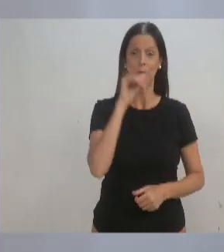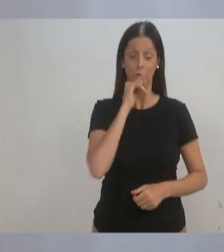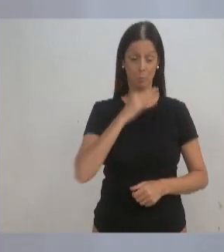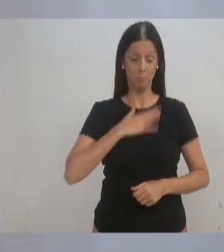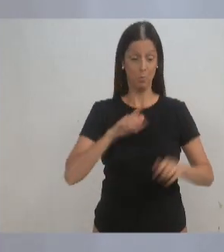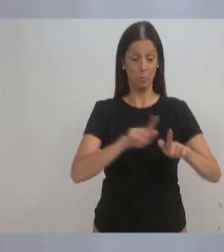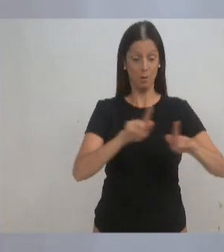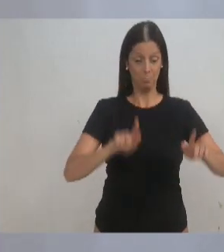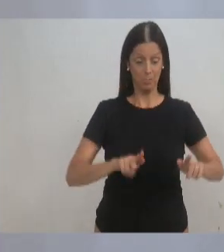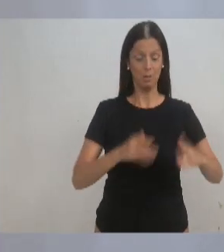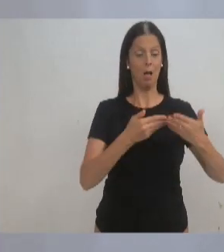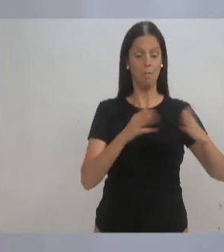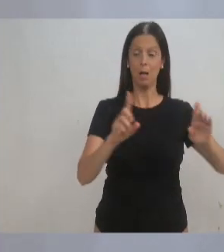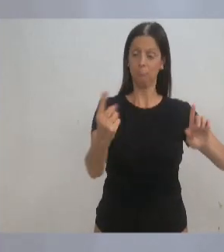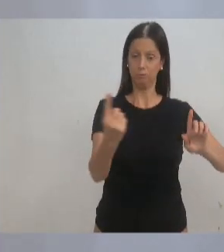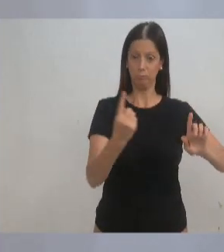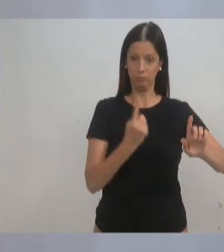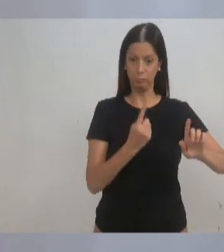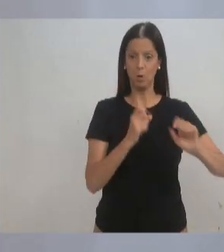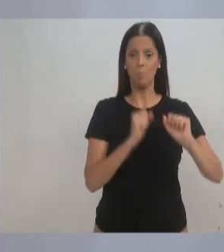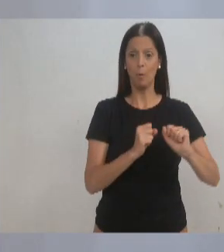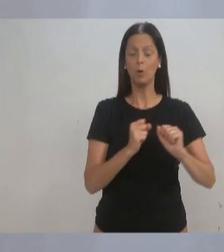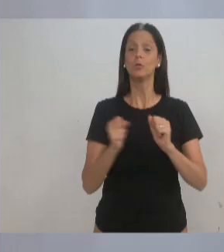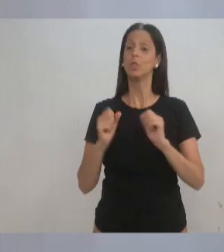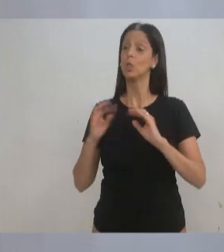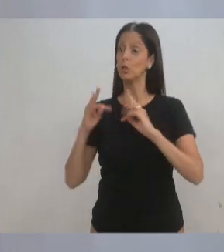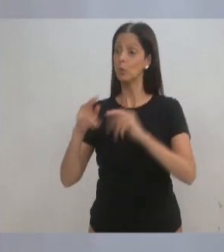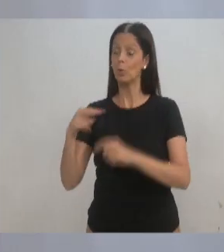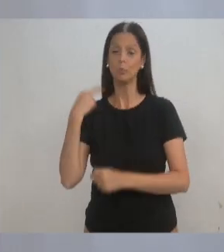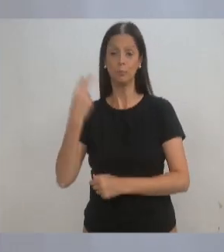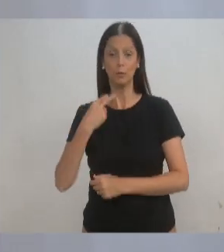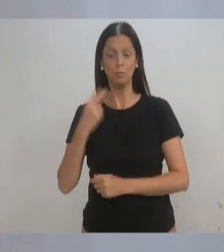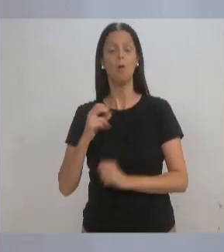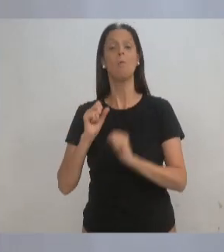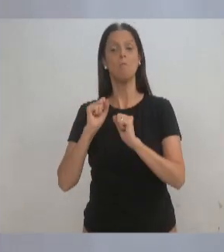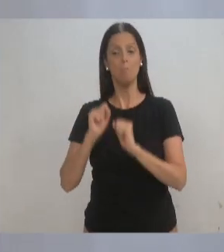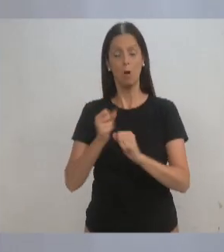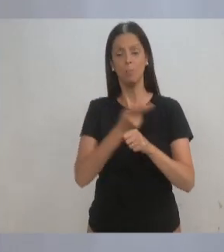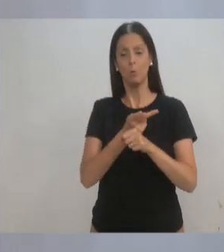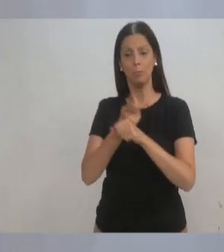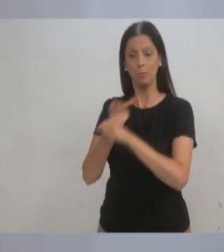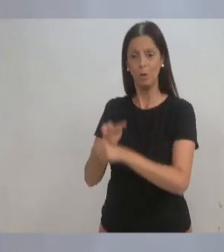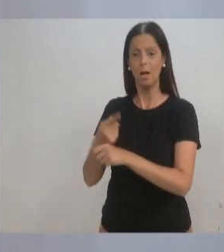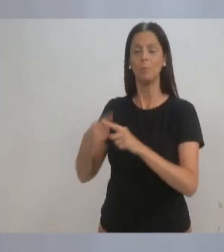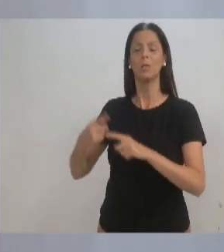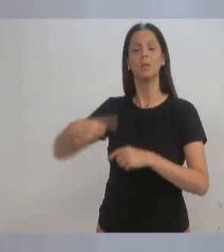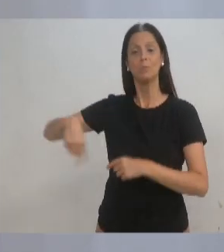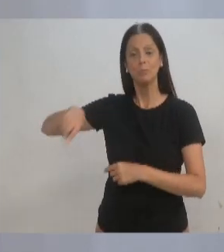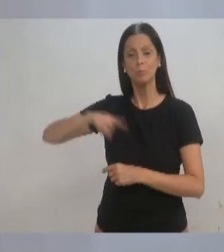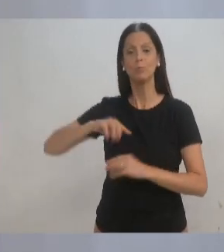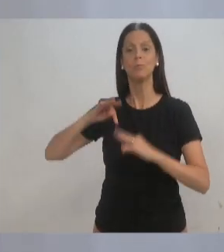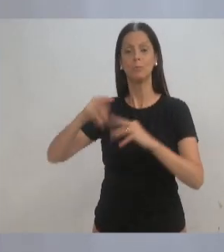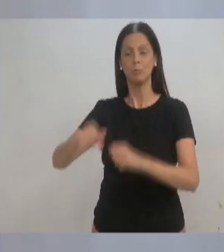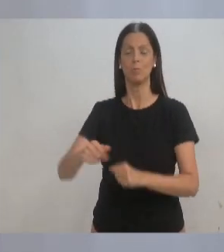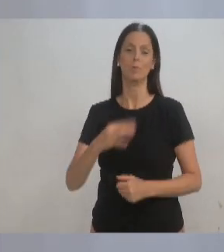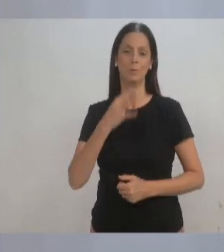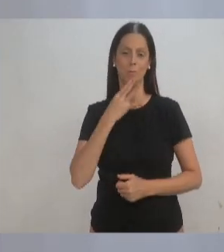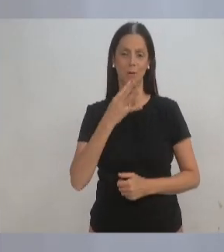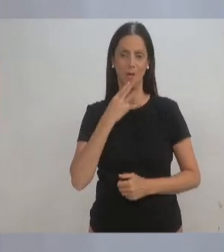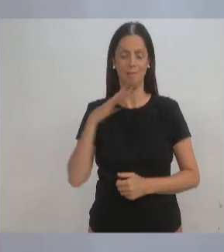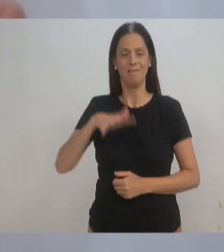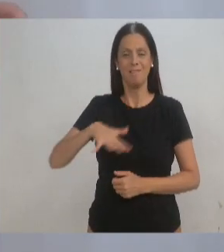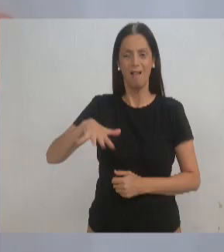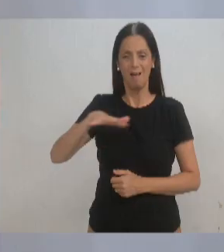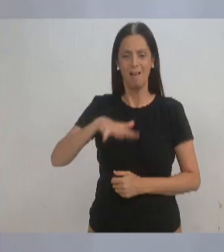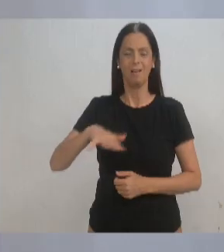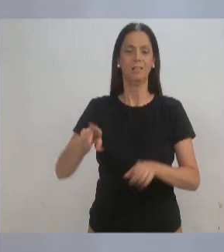gabinete de todos os vereadores aqui está à disposição, até porque todos têm conhecimento. Até porque aqui se pauta situações